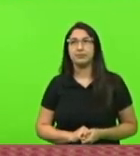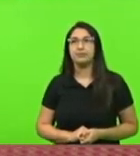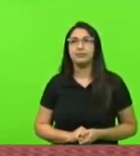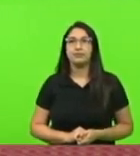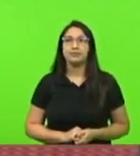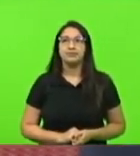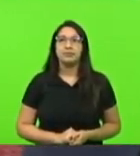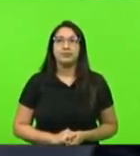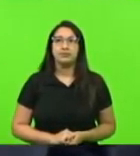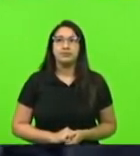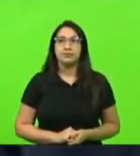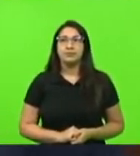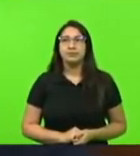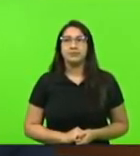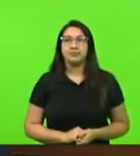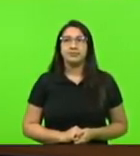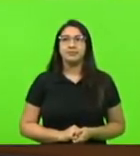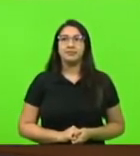presidente.